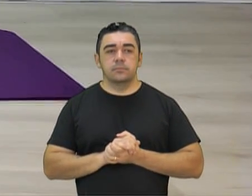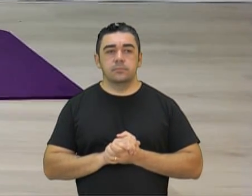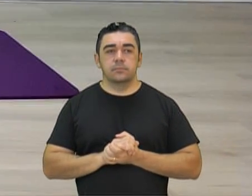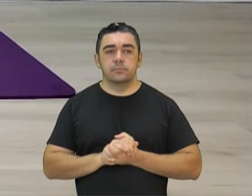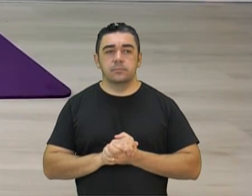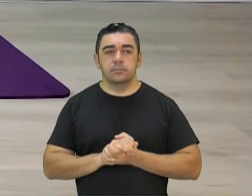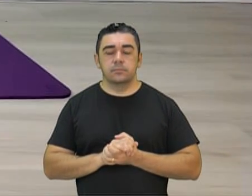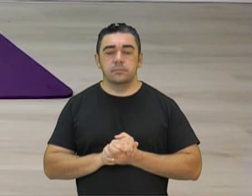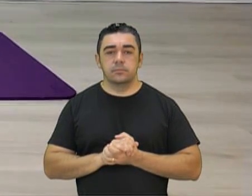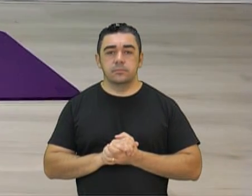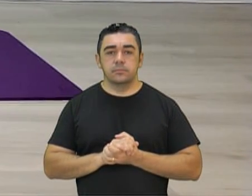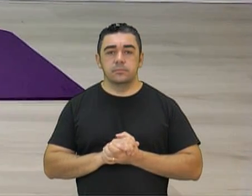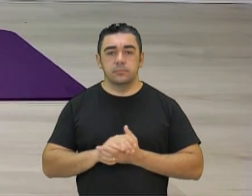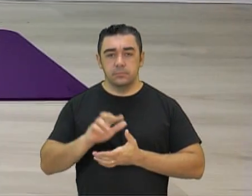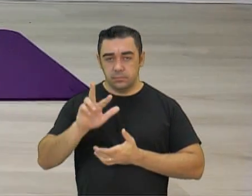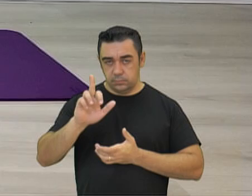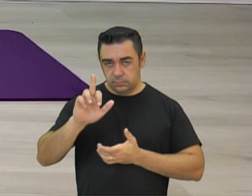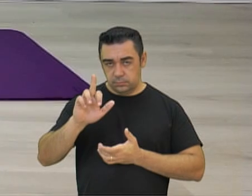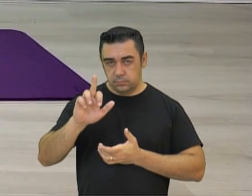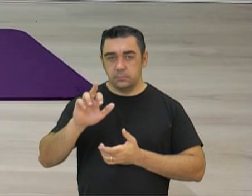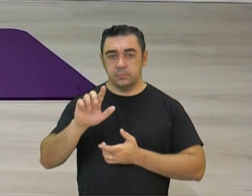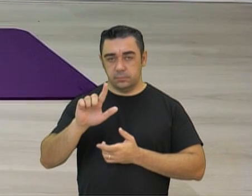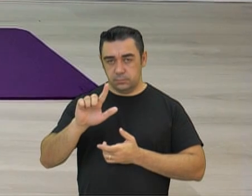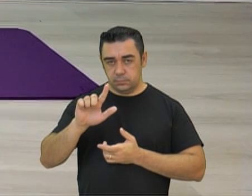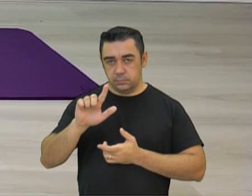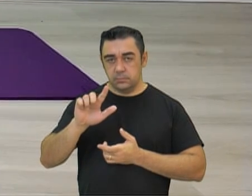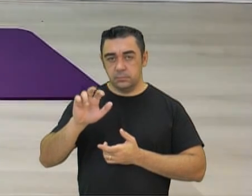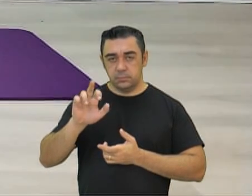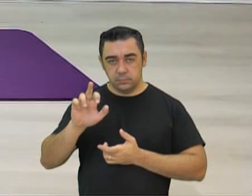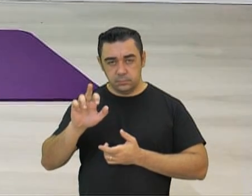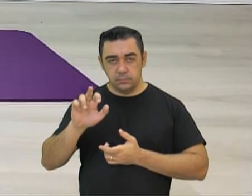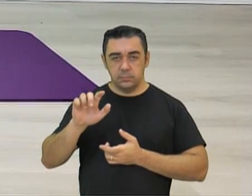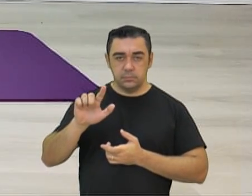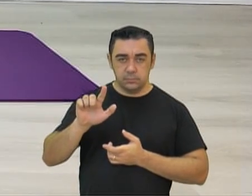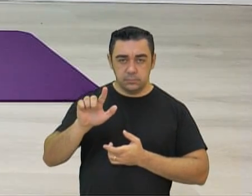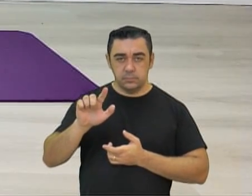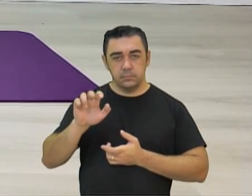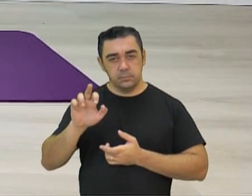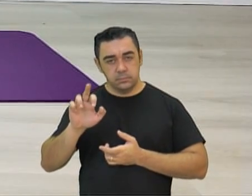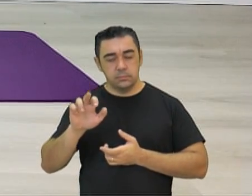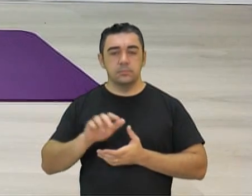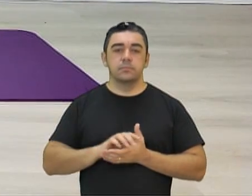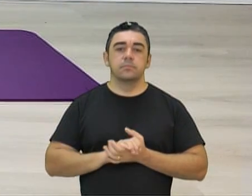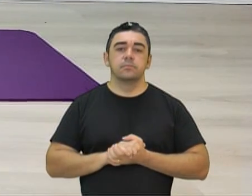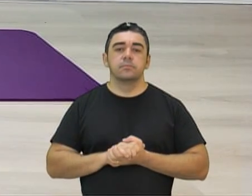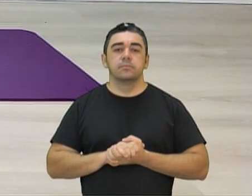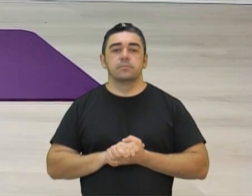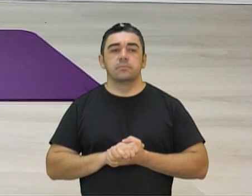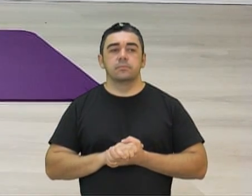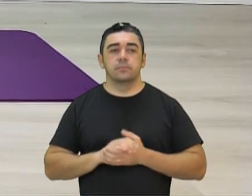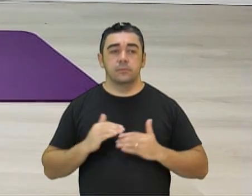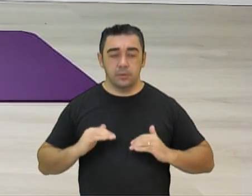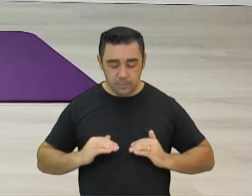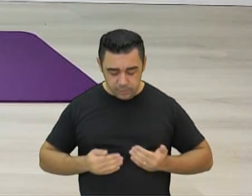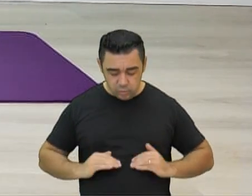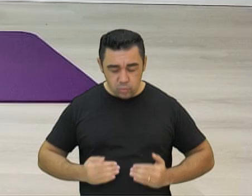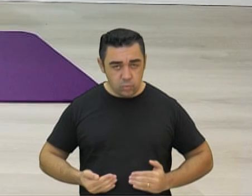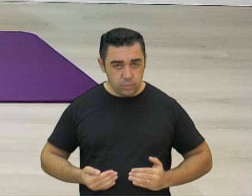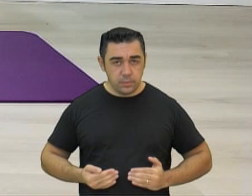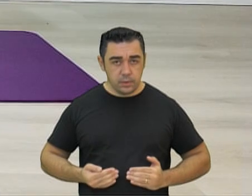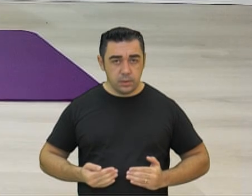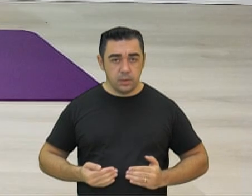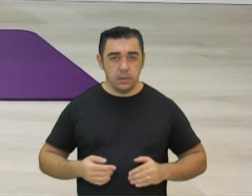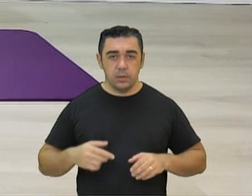Estende a perna. Vamos pro último exercício. O abdômen. Uma das pernas